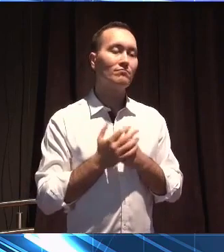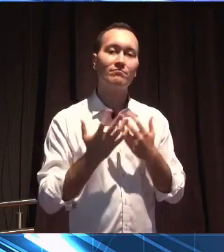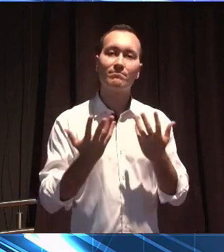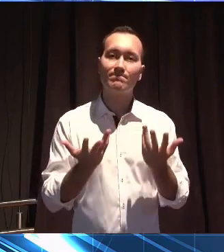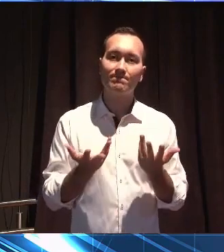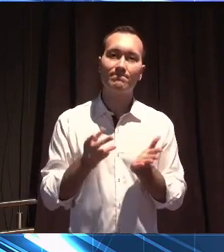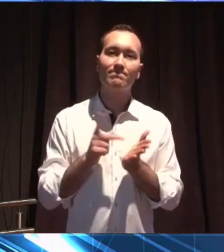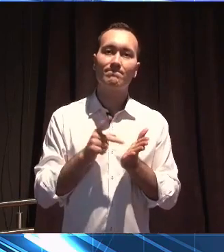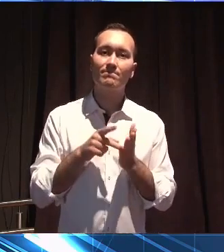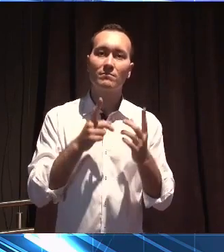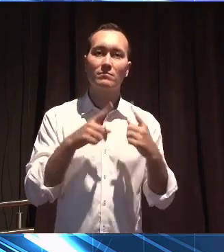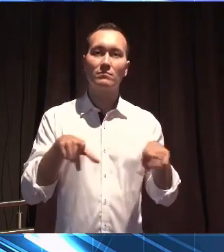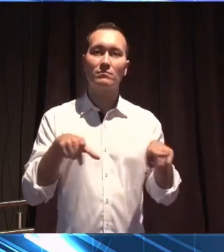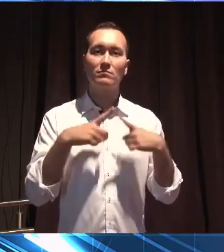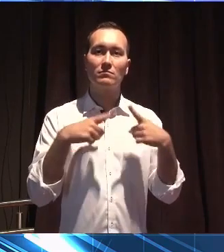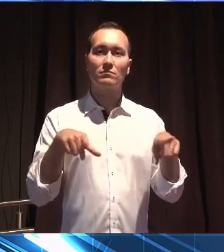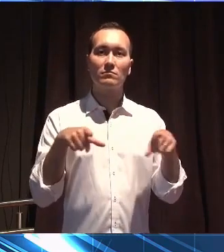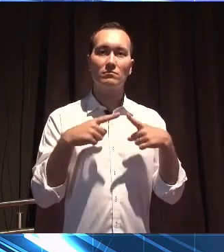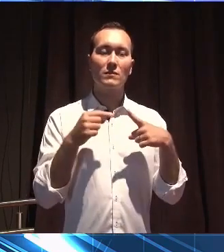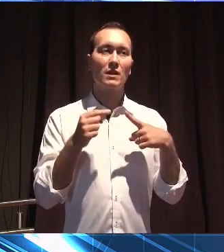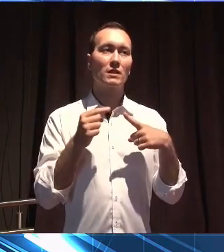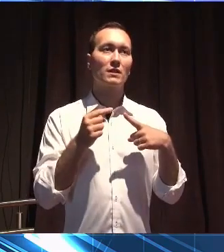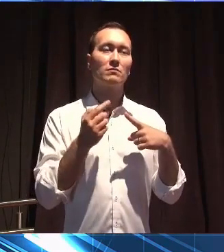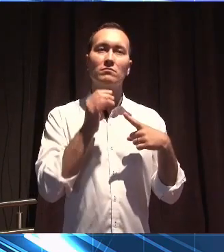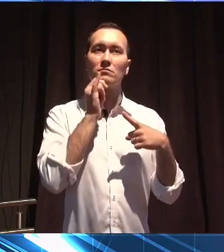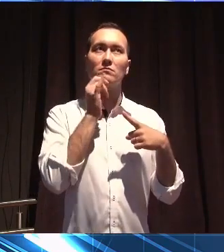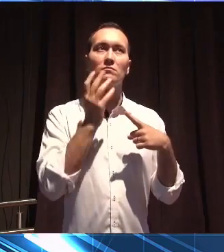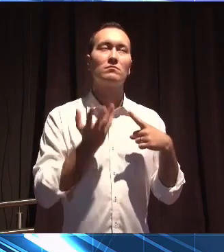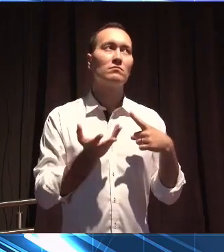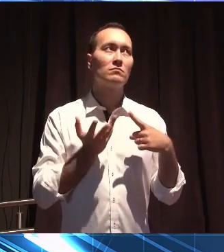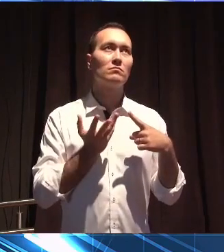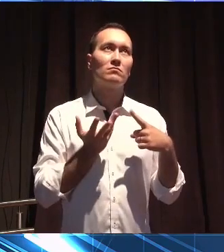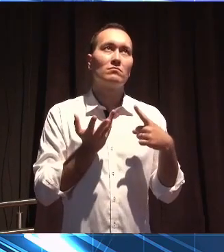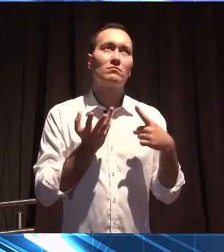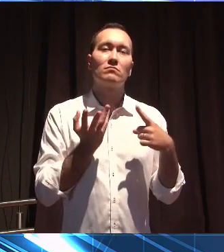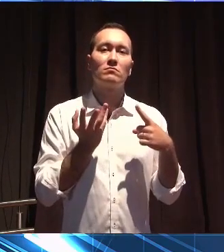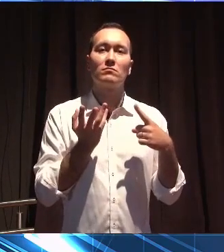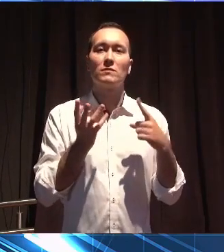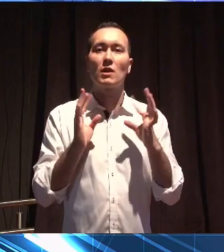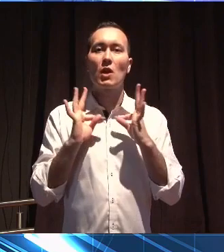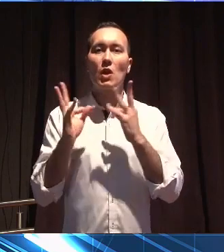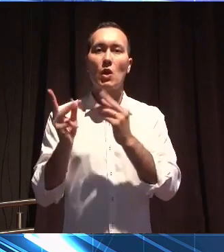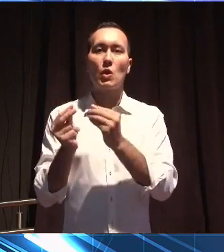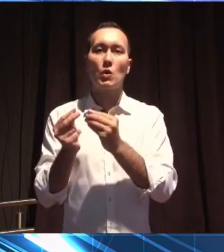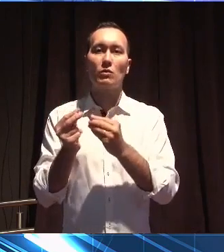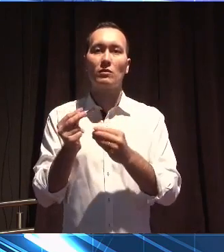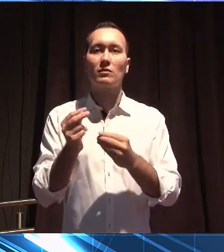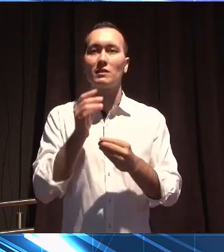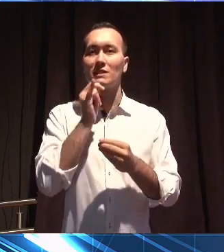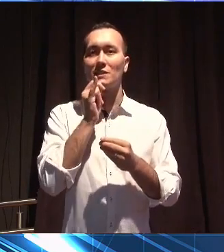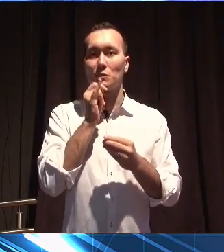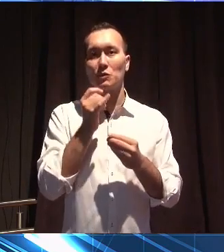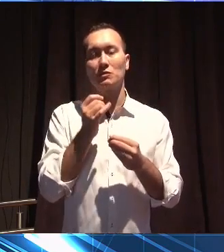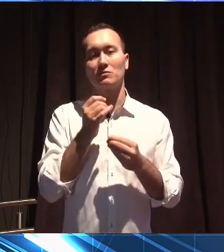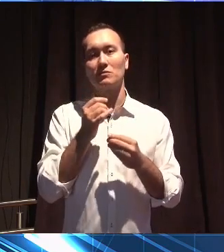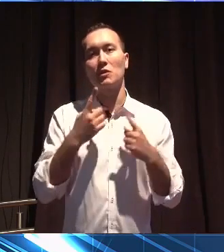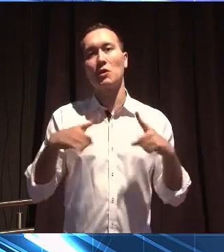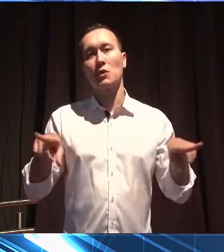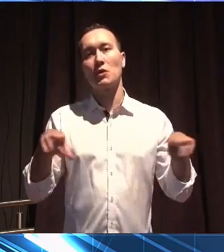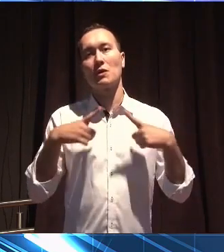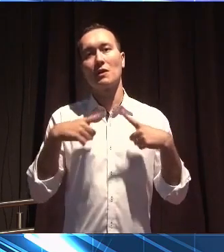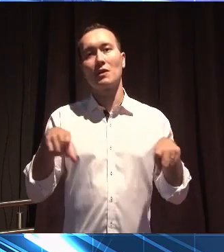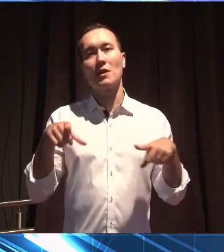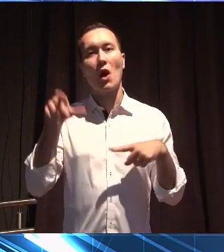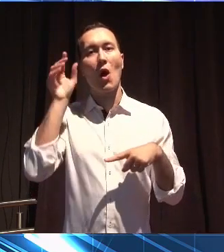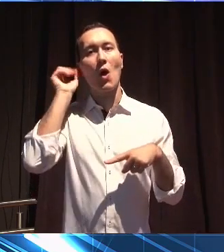só a música não quer dizer nada. Eu acho que sexta-feira à noite, depois de 3 ou 4 tragos, todo mundo vai lá e vai ouvir uma música para arrastar as guampas no chão. Mesmo não